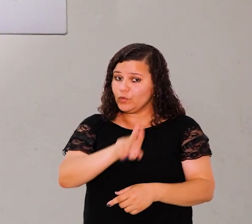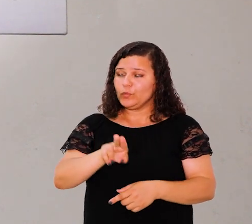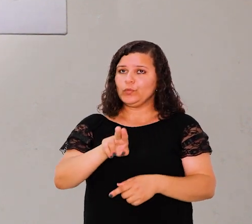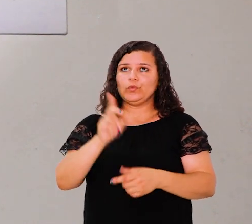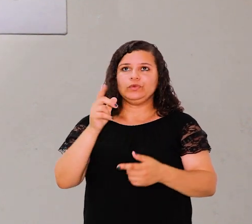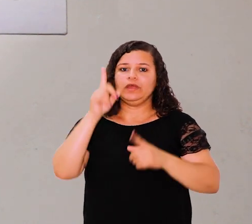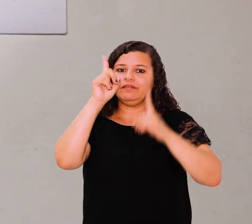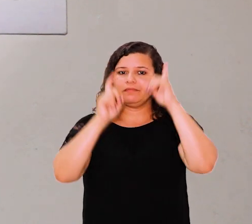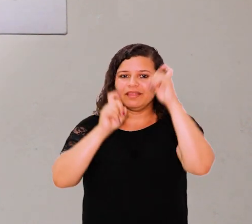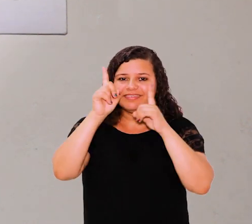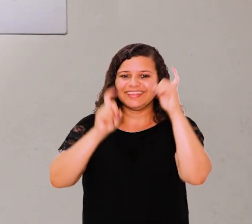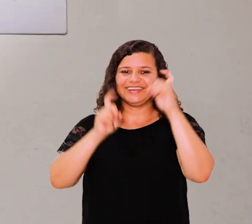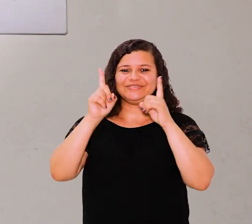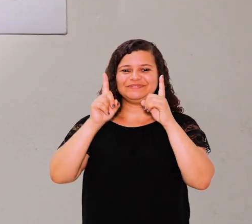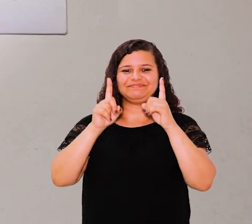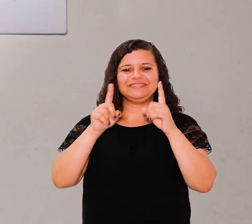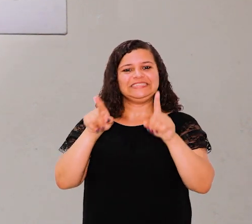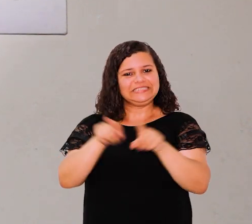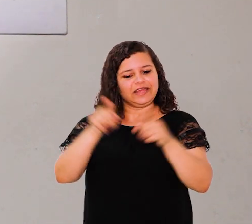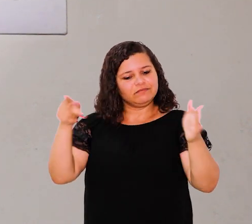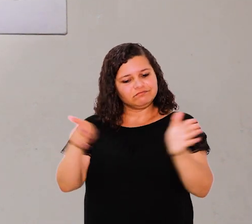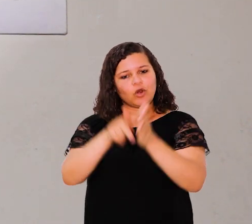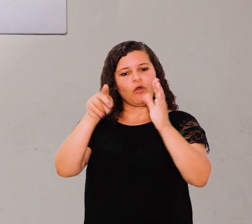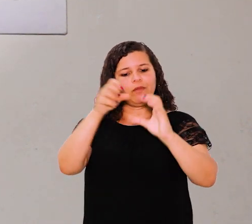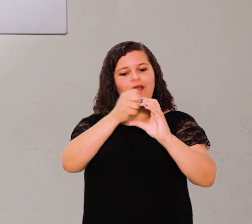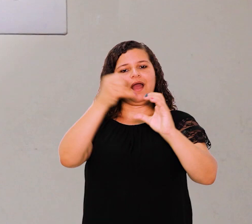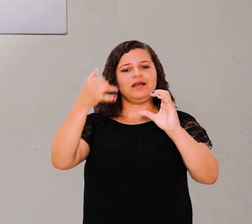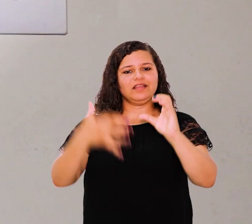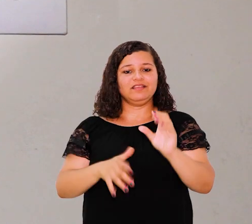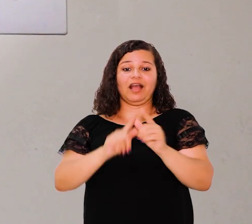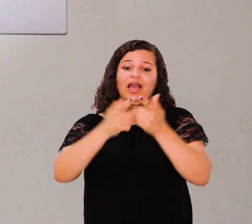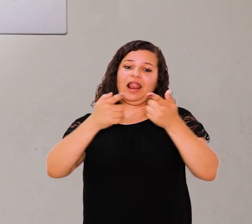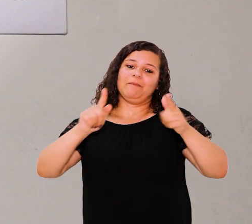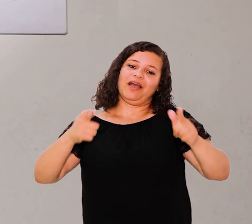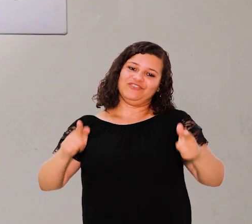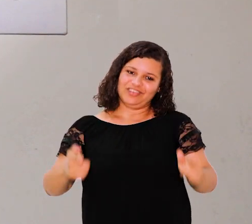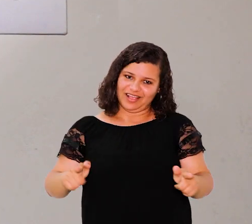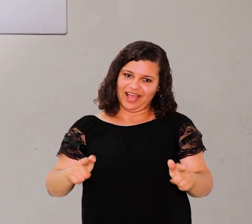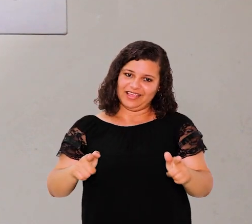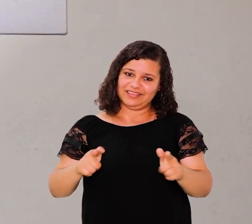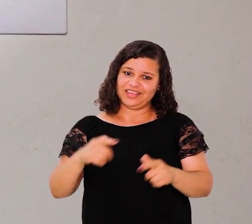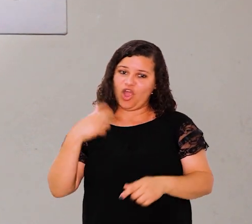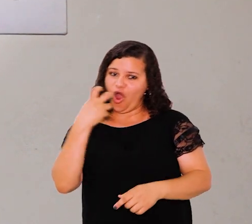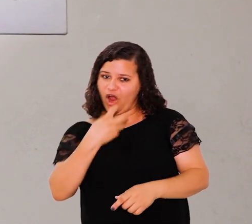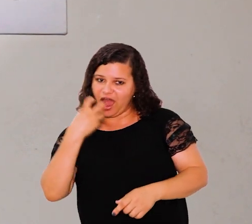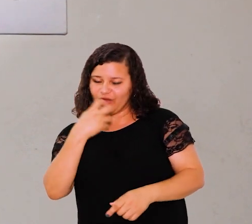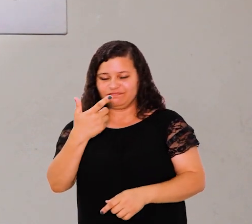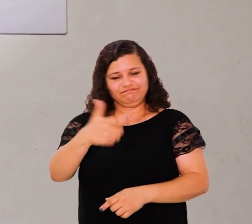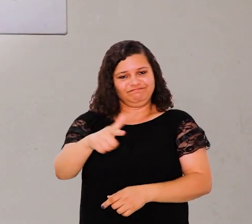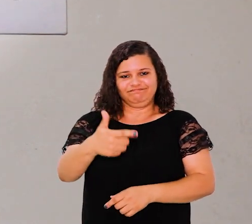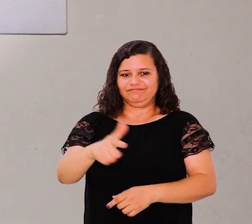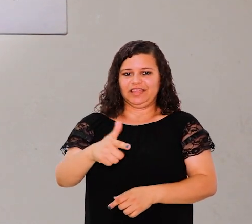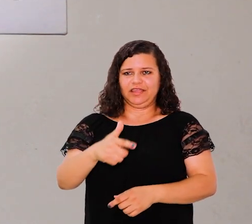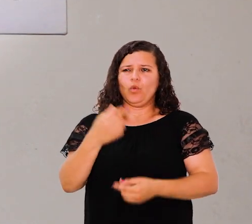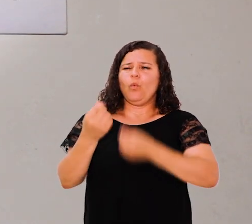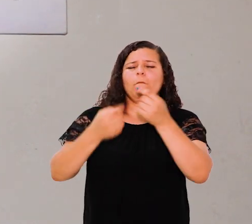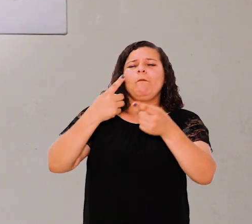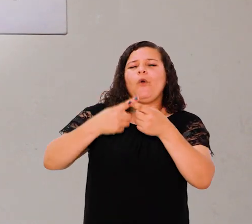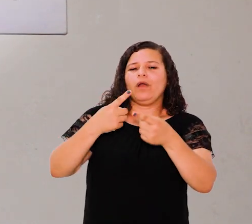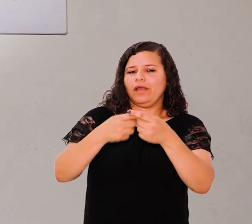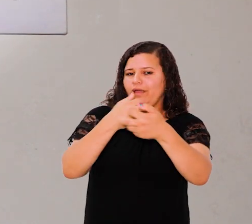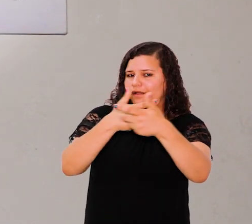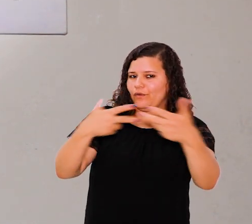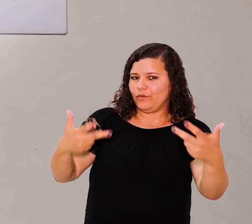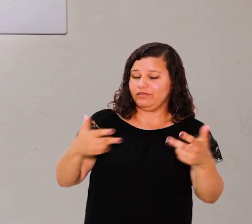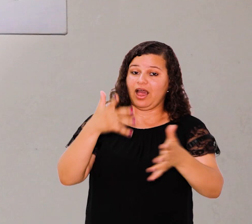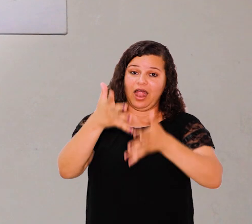exemplo, expressões faciais são características gramaticais, que na língua oral não é. O porquê das